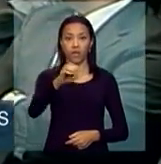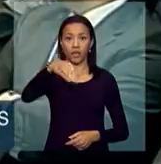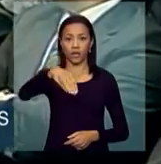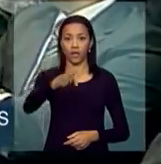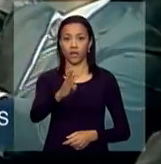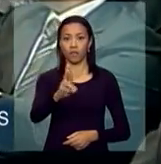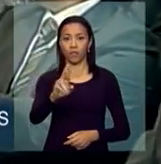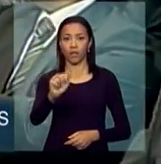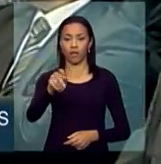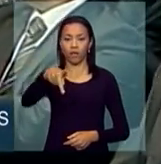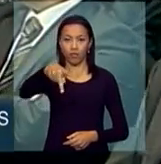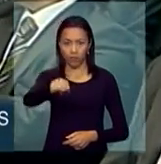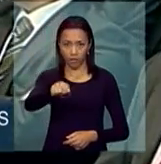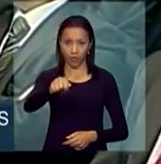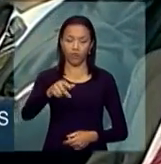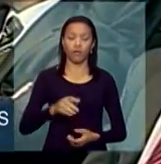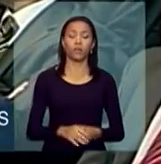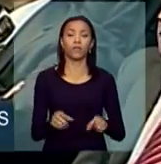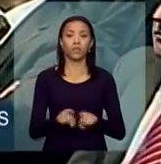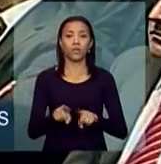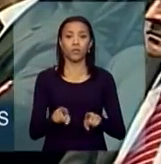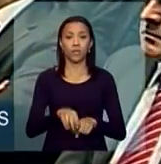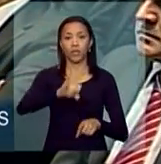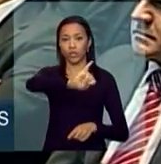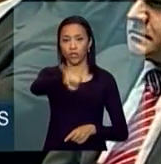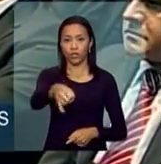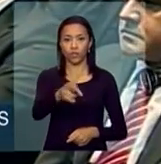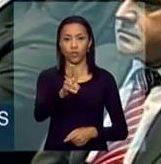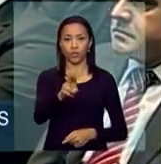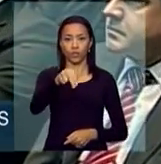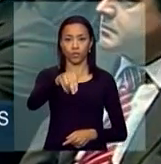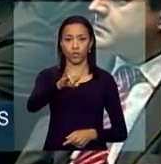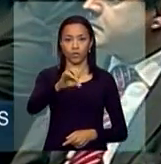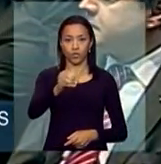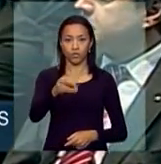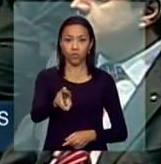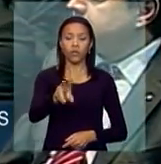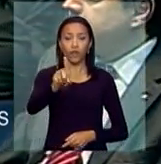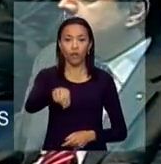amigo Maurício, João Rabelo Júnior, secretário